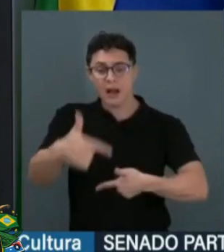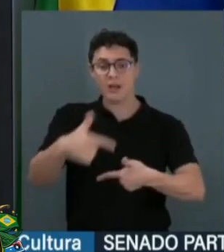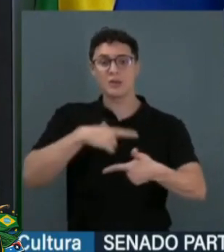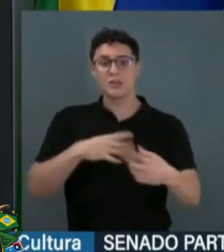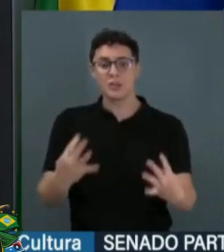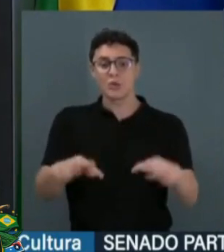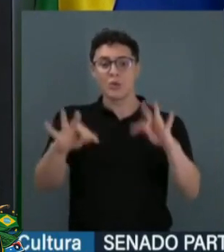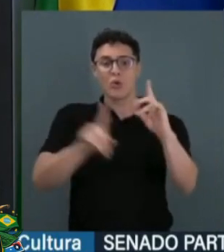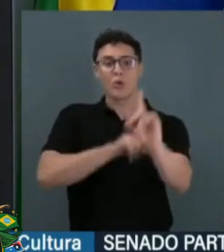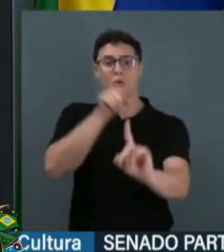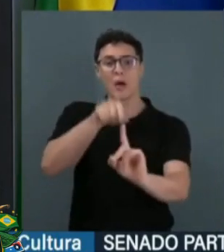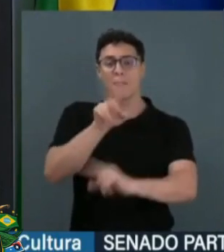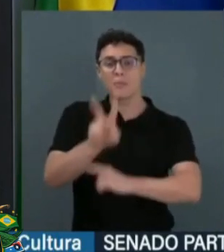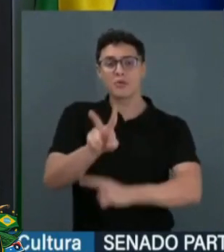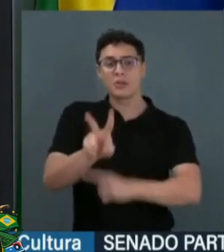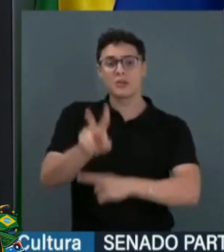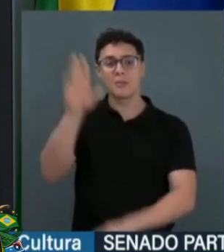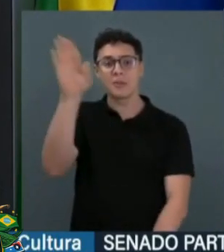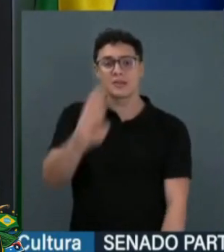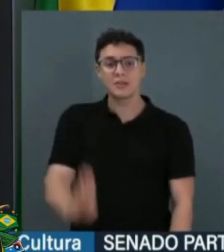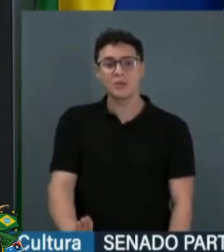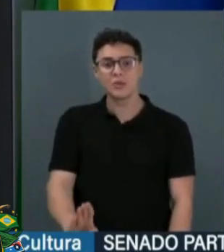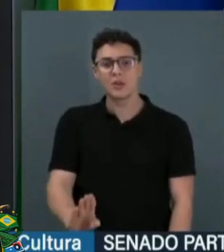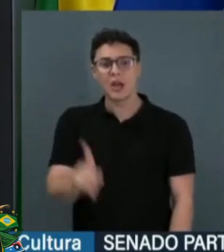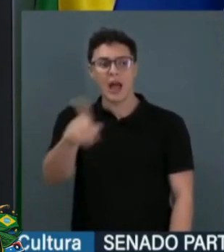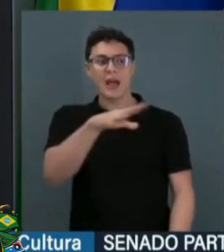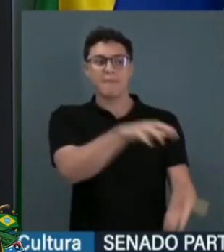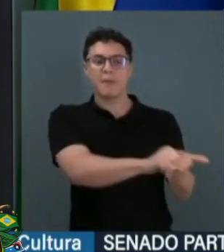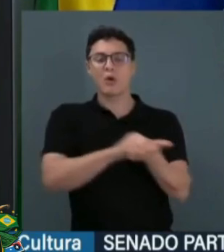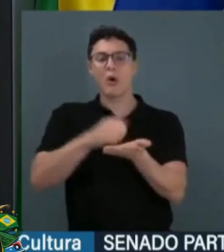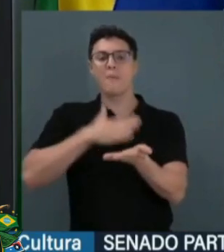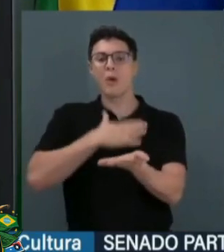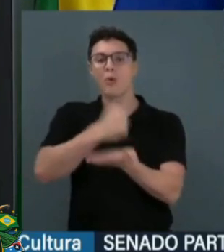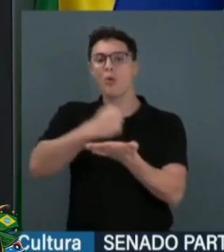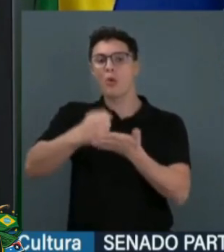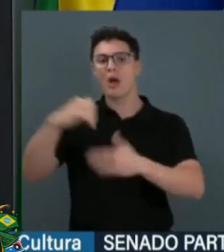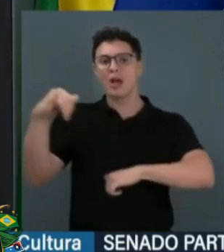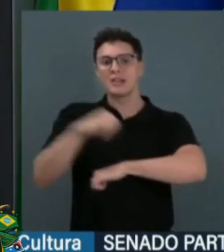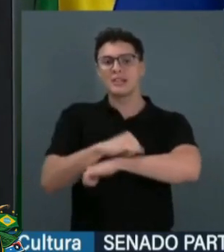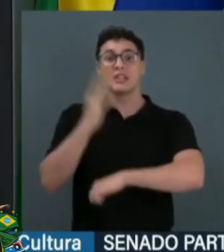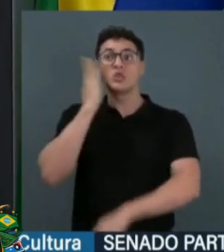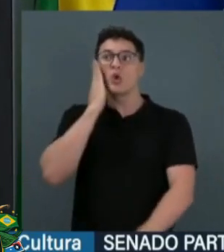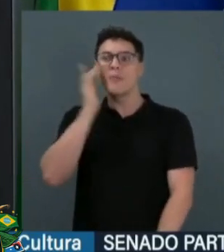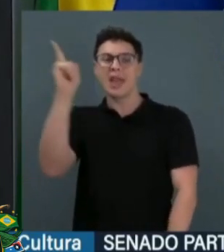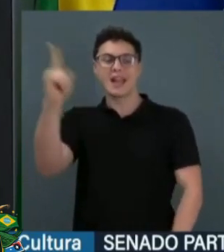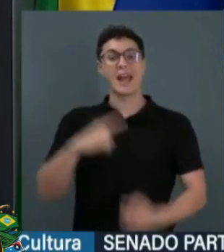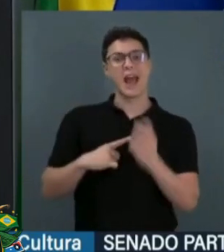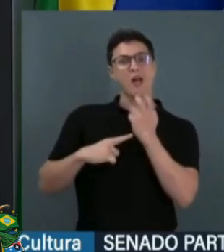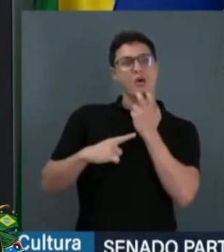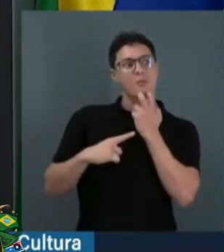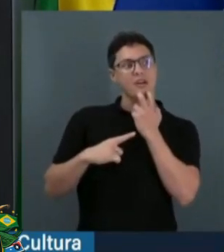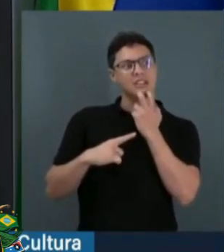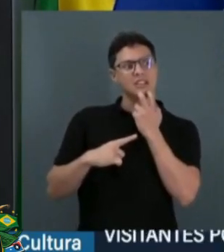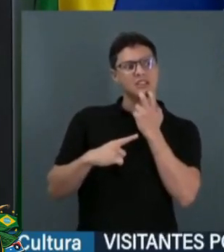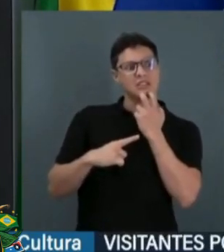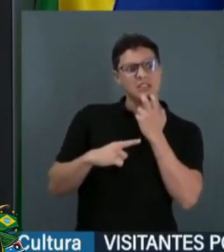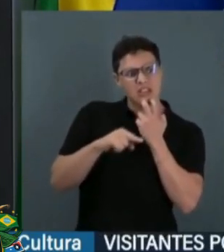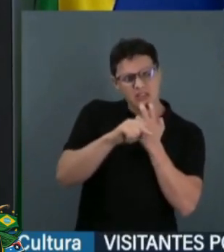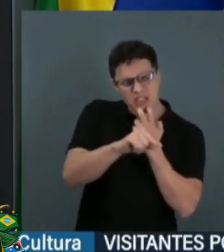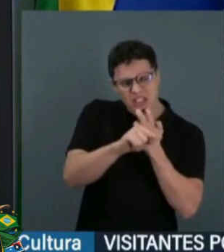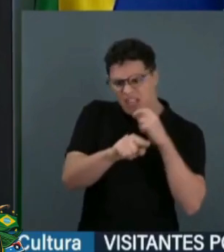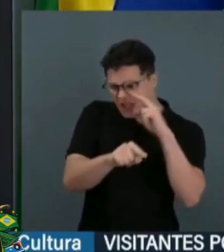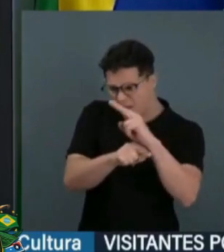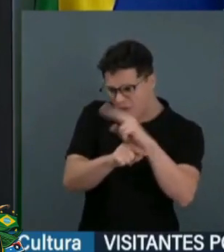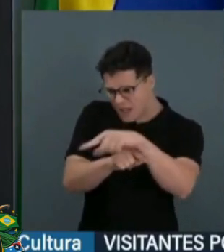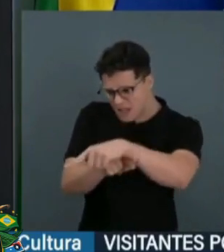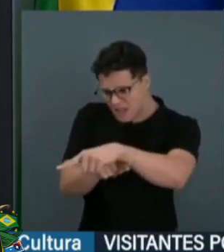para proteger o Brasil. E quando ele soube que o Elon Musk estava me defendendo, e quando ele soube que eu